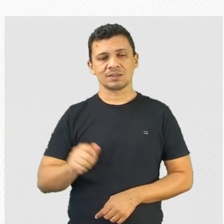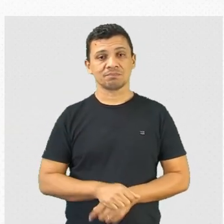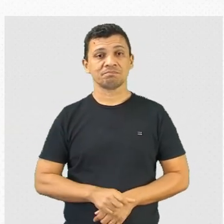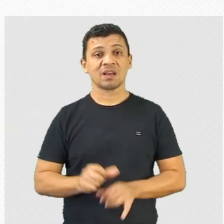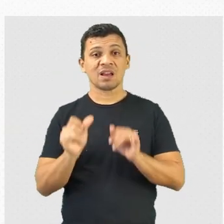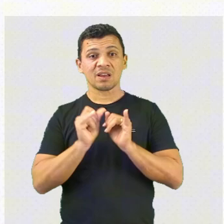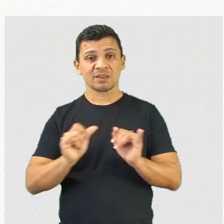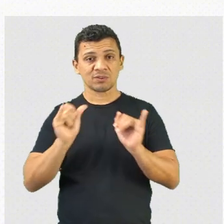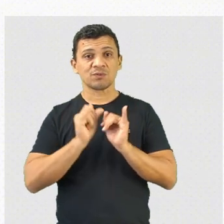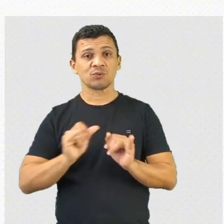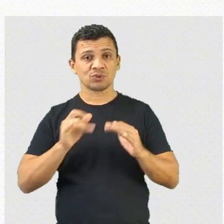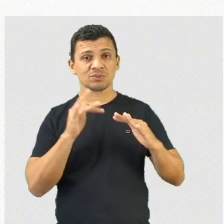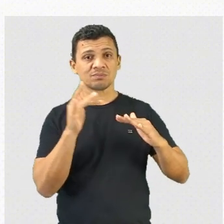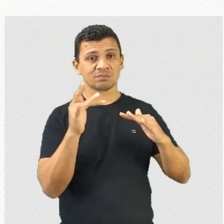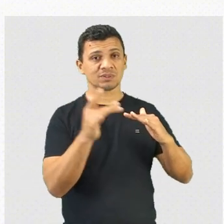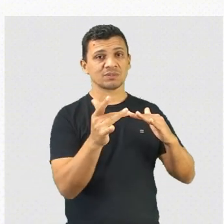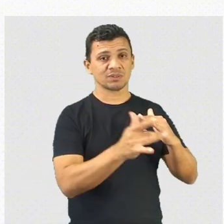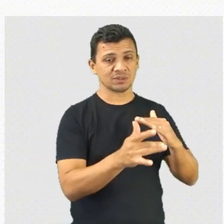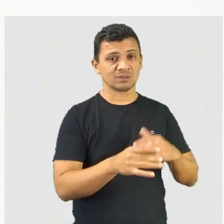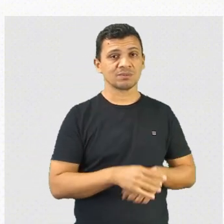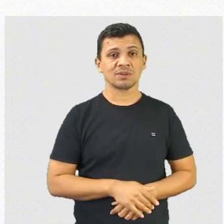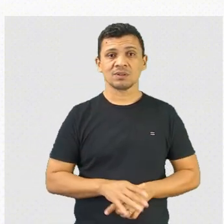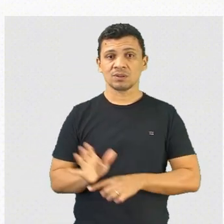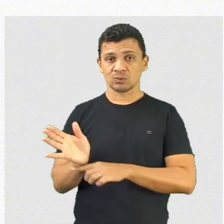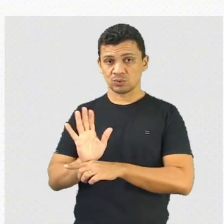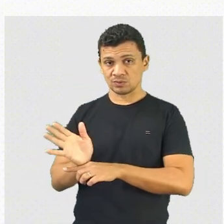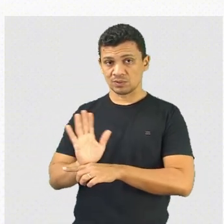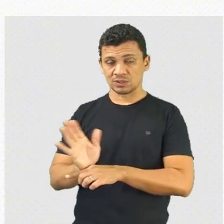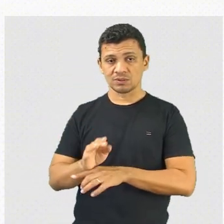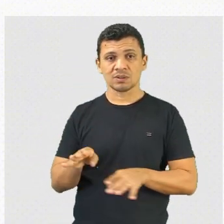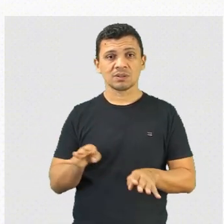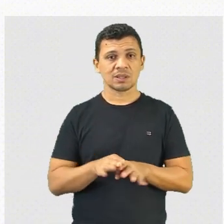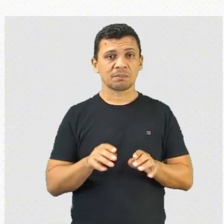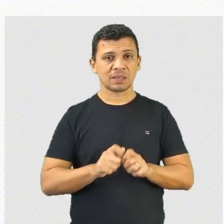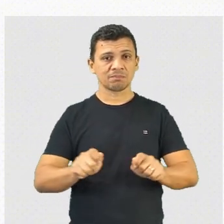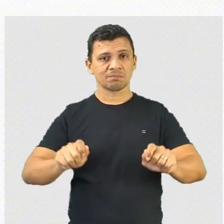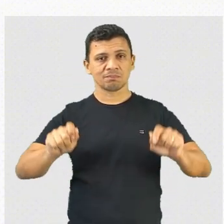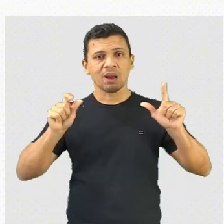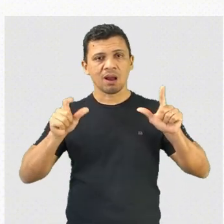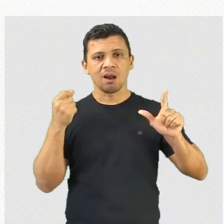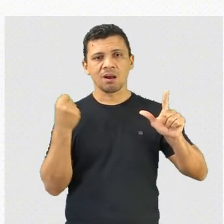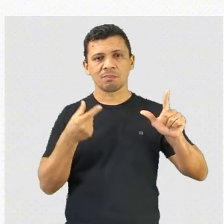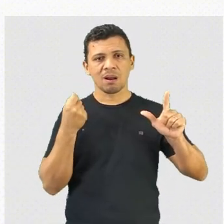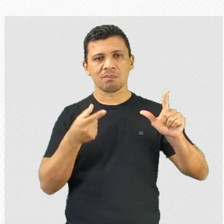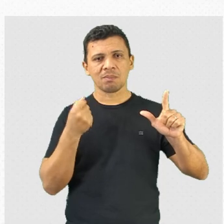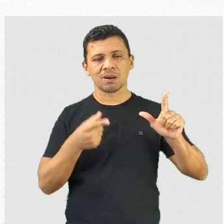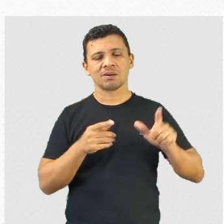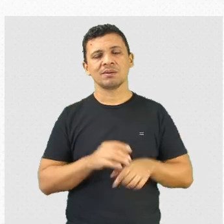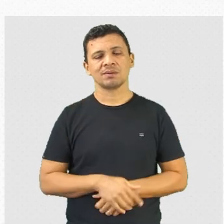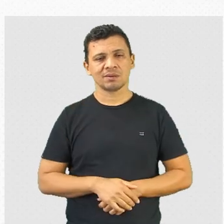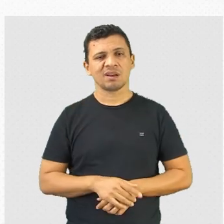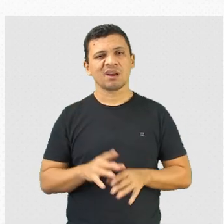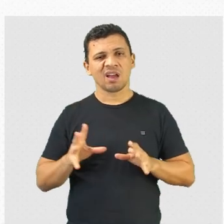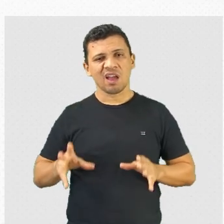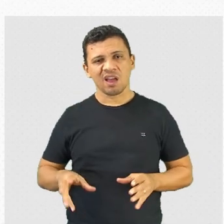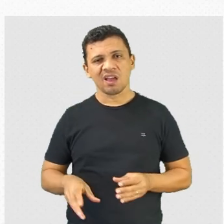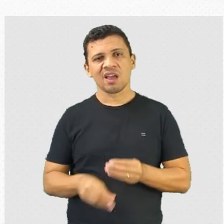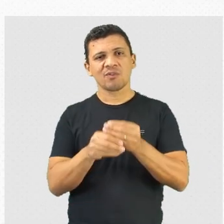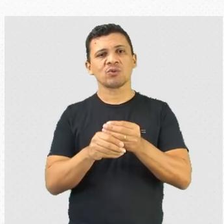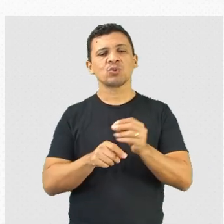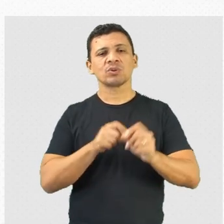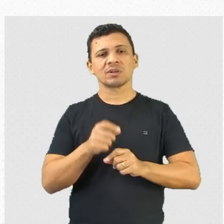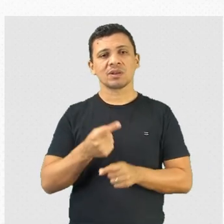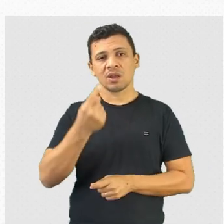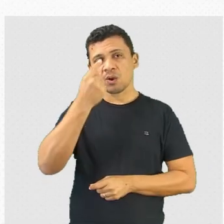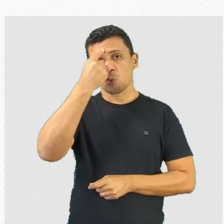por essas plataformas digitais através dos vídeos, né? E de memes, que vai reforçando que uma ideia que é de interesse da